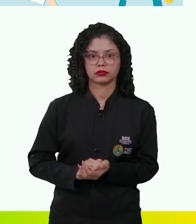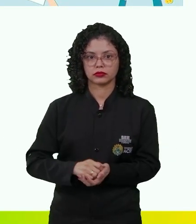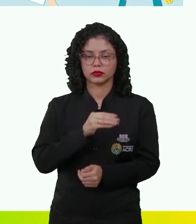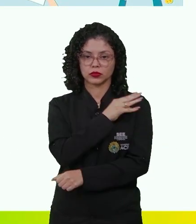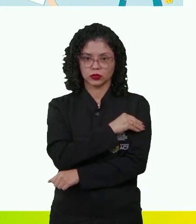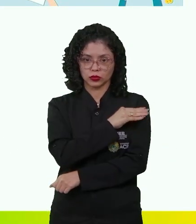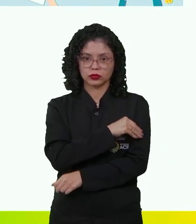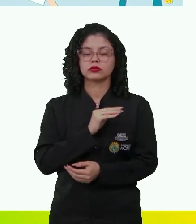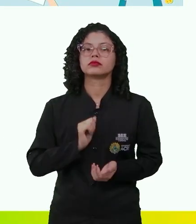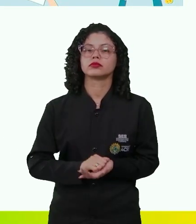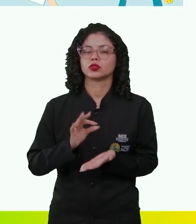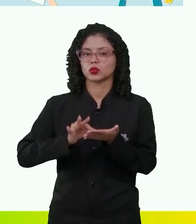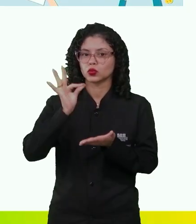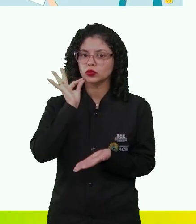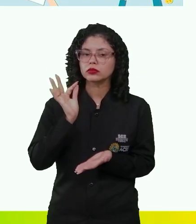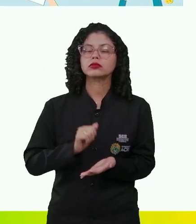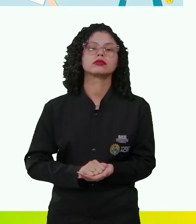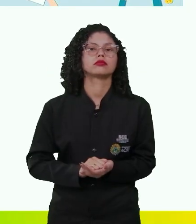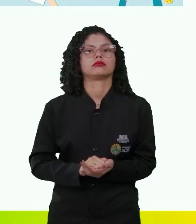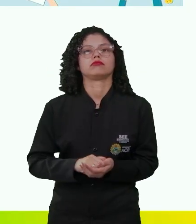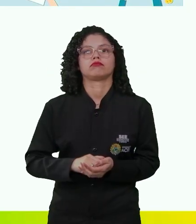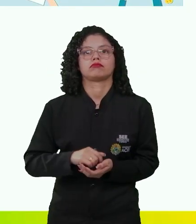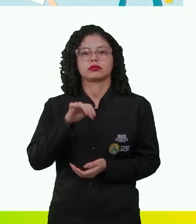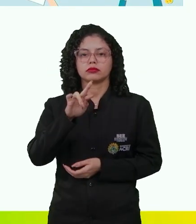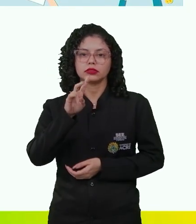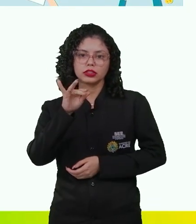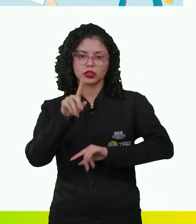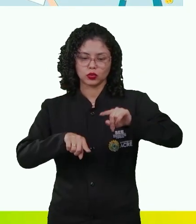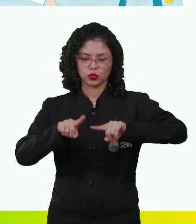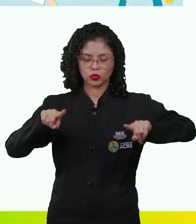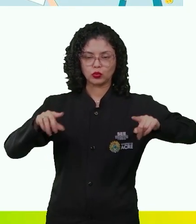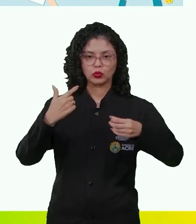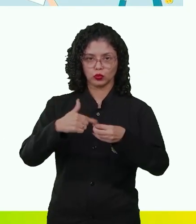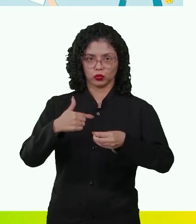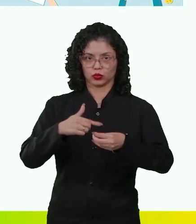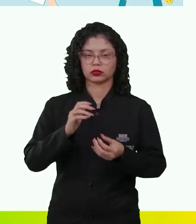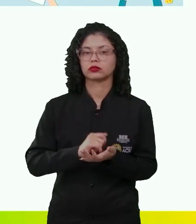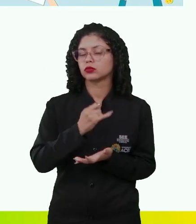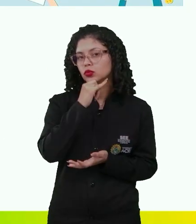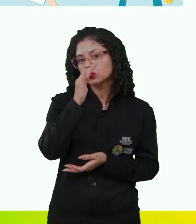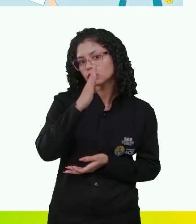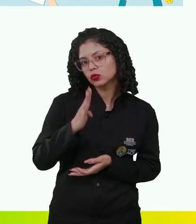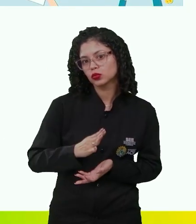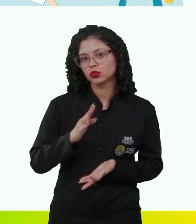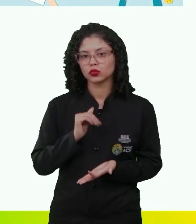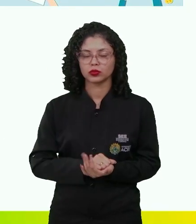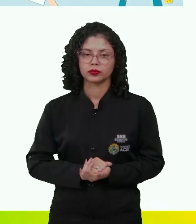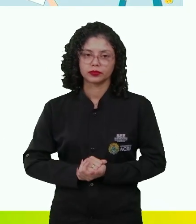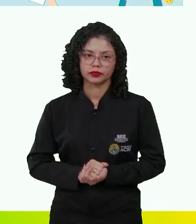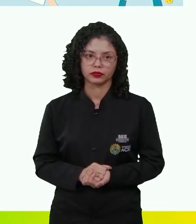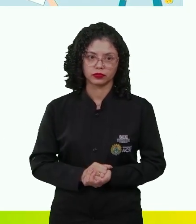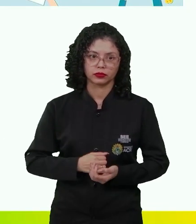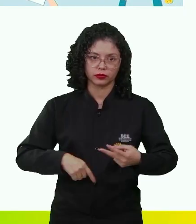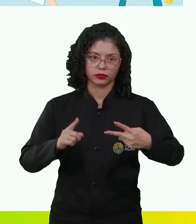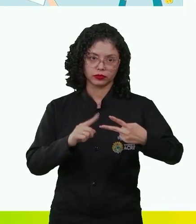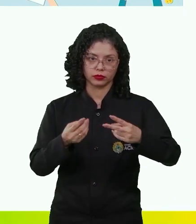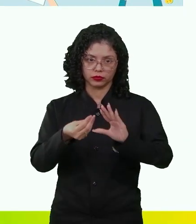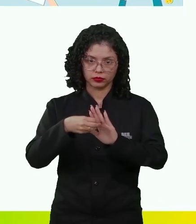algodão, o café, minérios, o petróleo, a exemplo do Brasil.